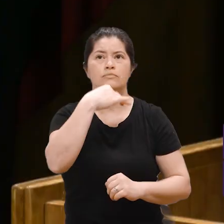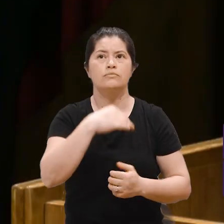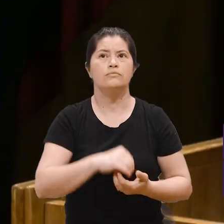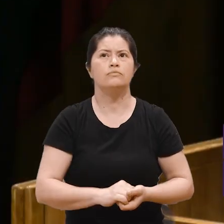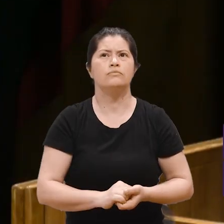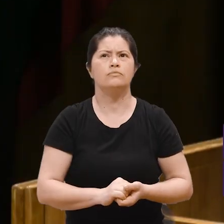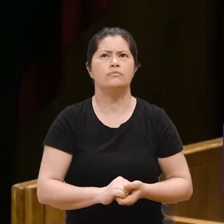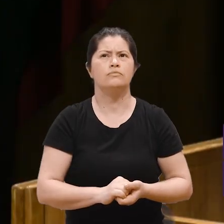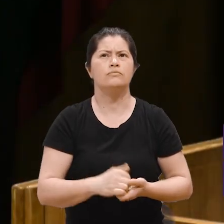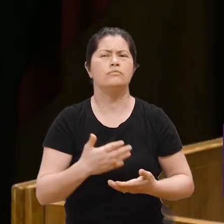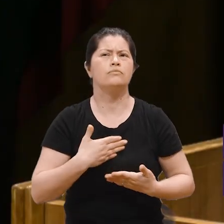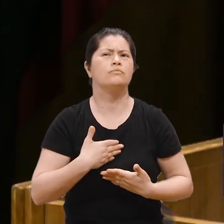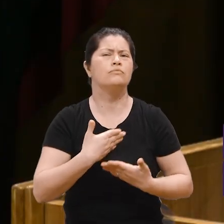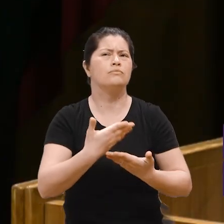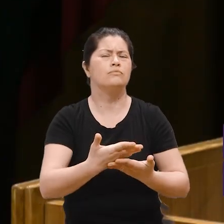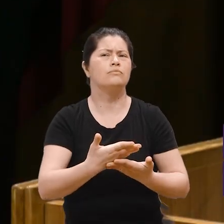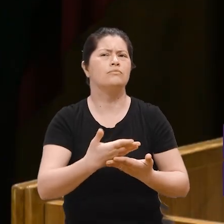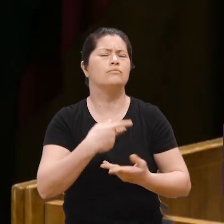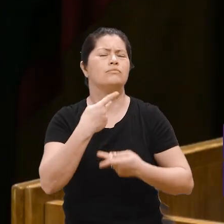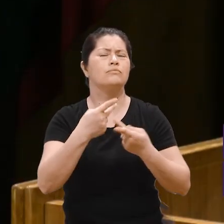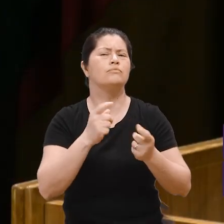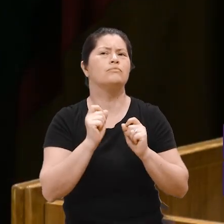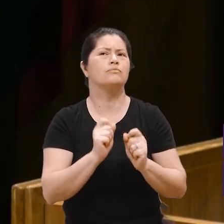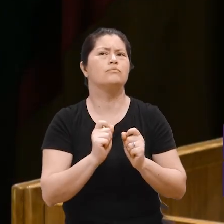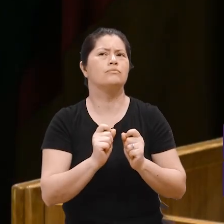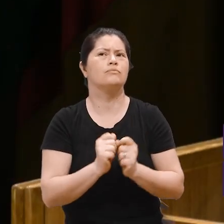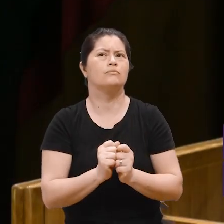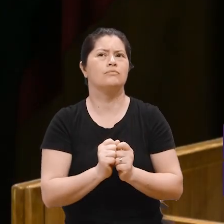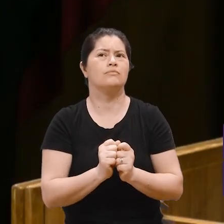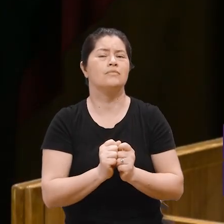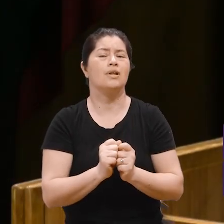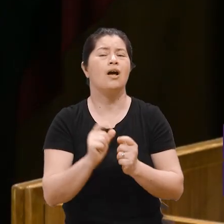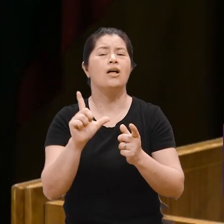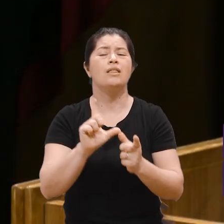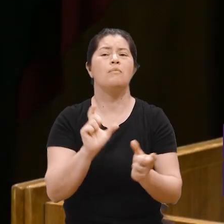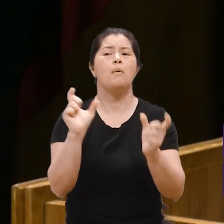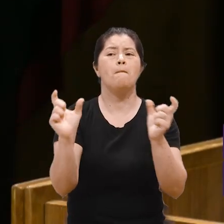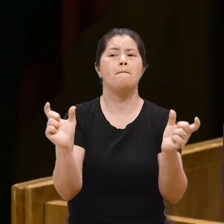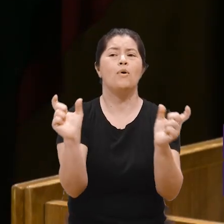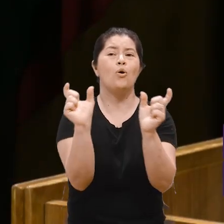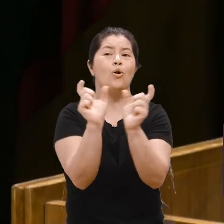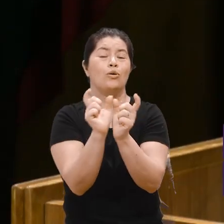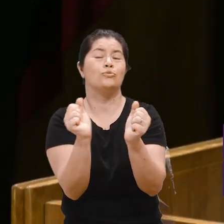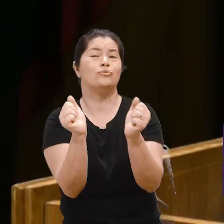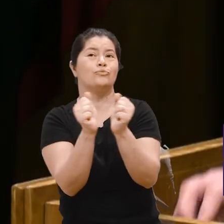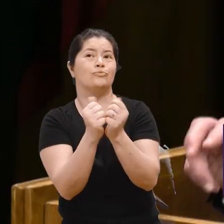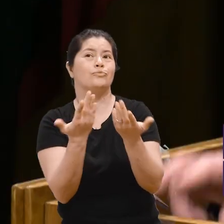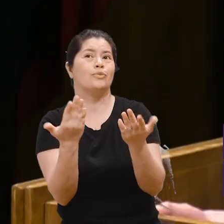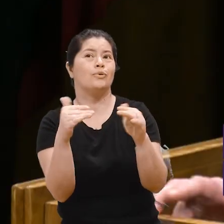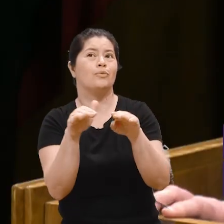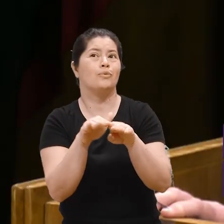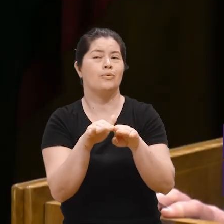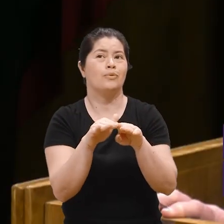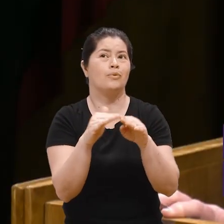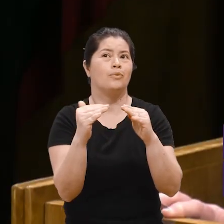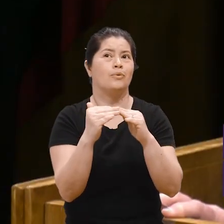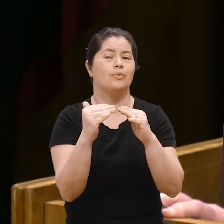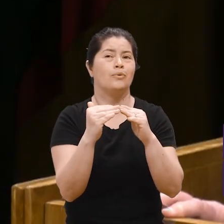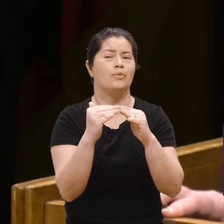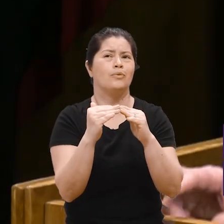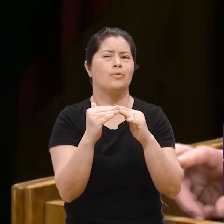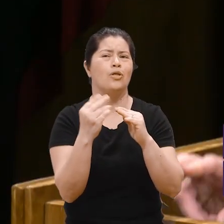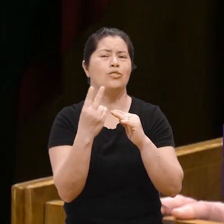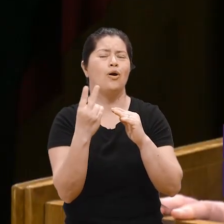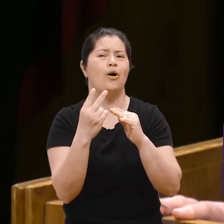De minha parte, eu diria o seguinte, que nós temos algumas coincidências. Os dois últimos prefeitos de Caxias do